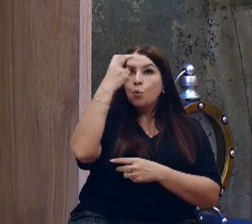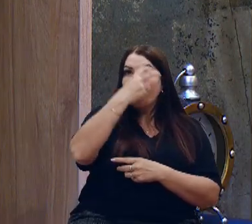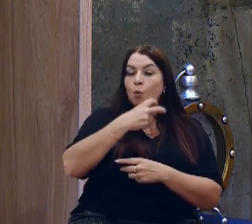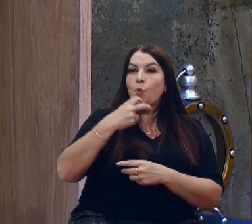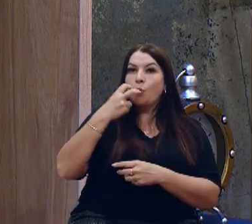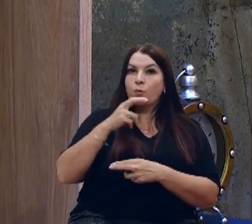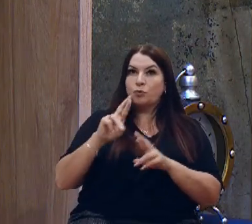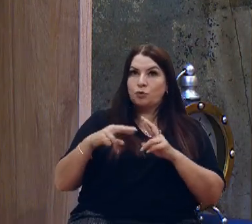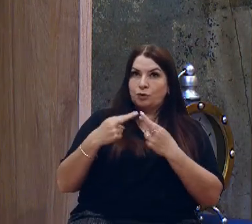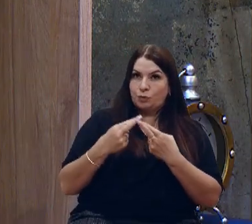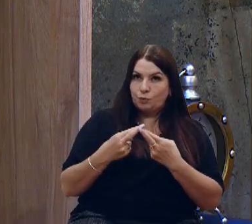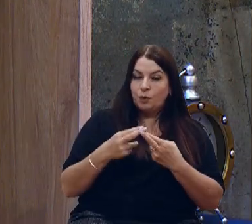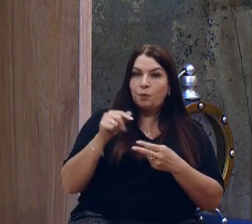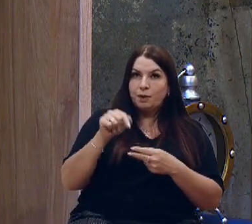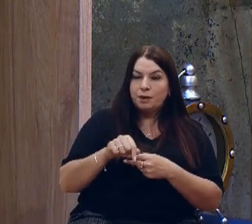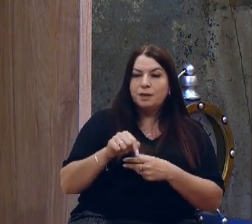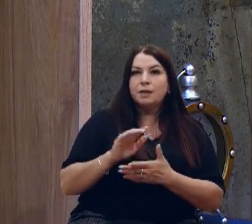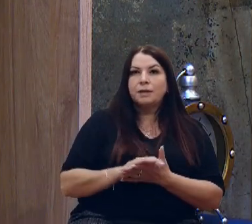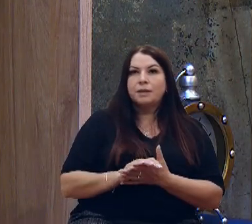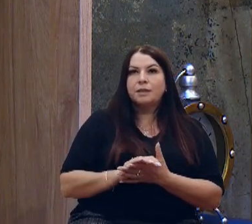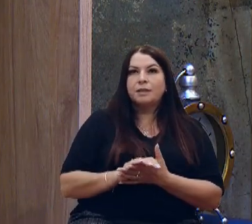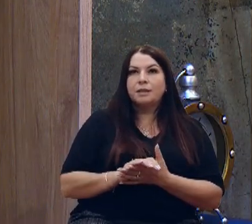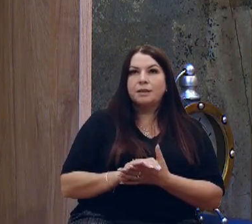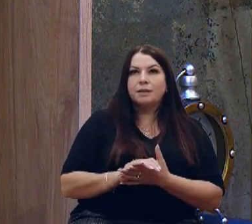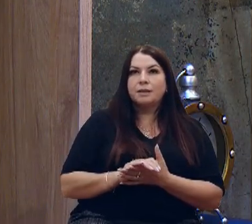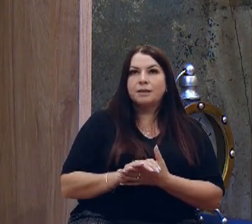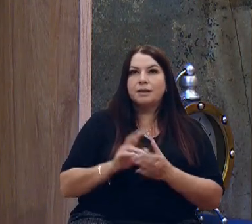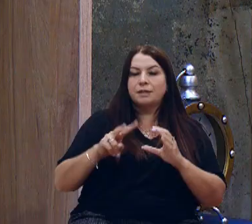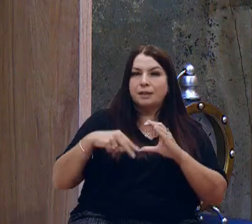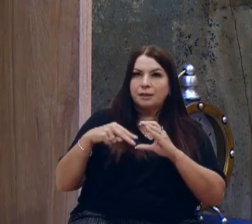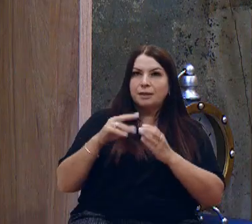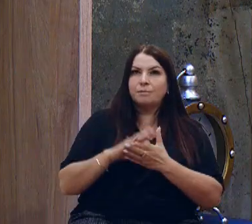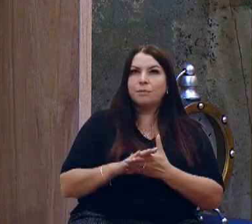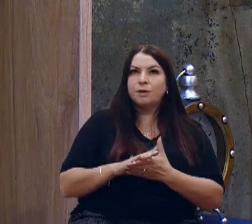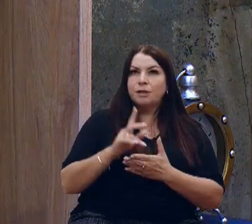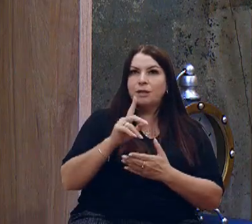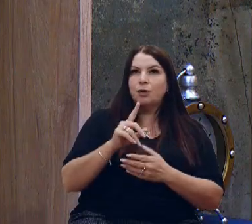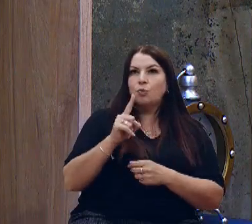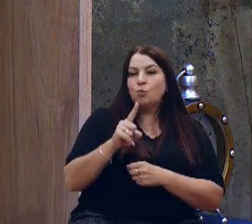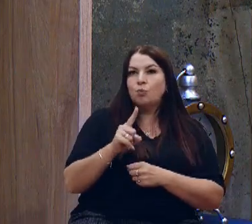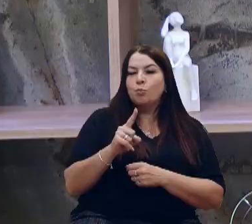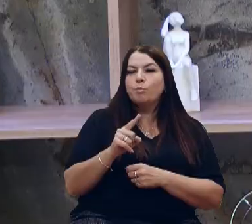de sessão aqui no nosso Legislativo,